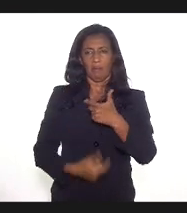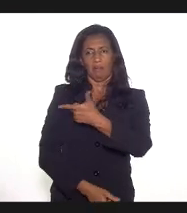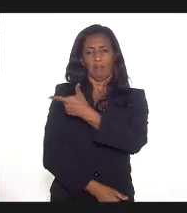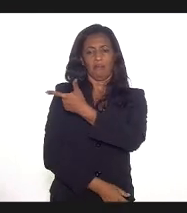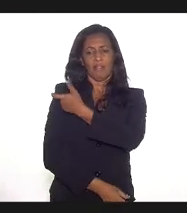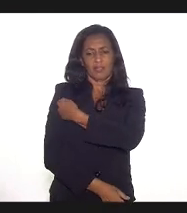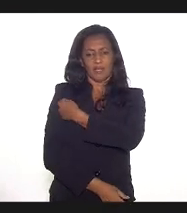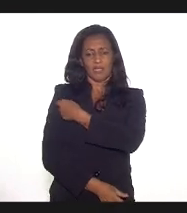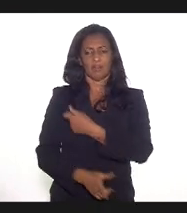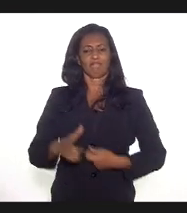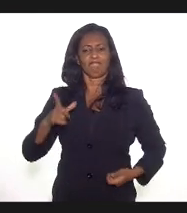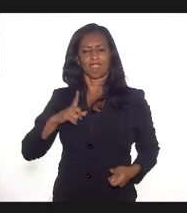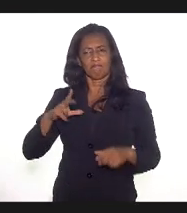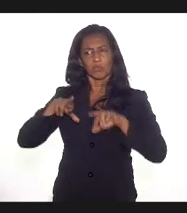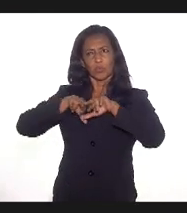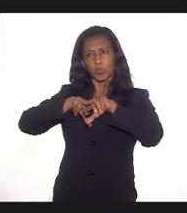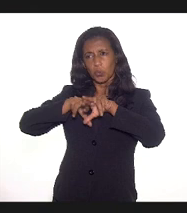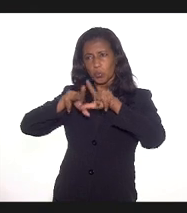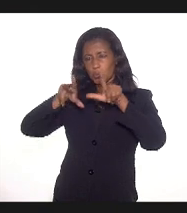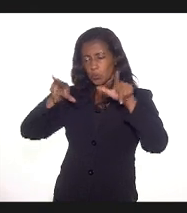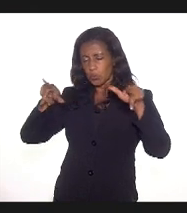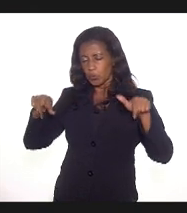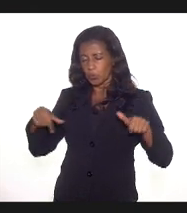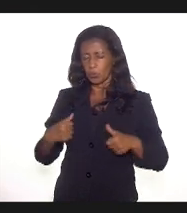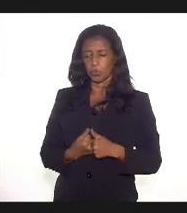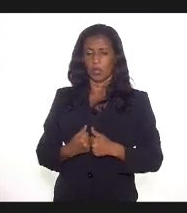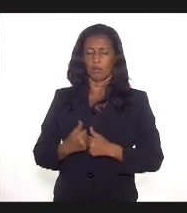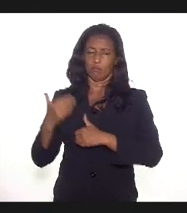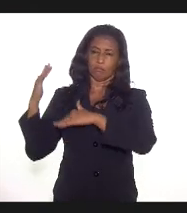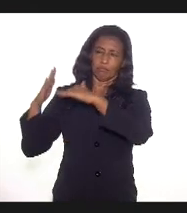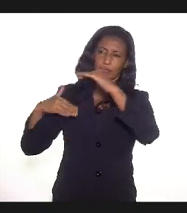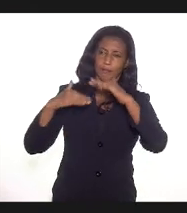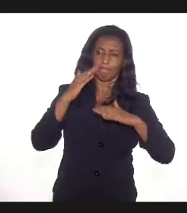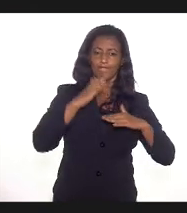tem deixado aí diversas categorias